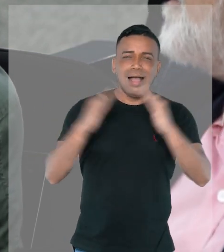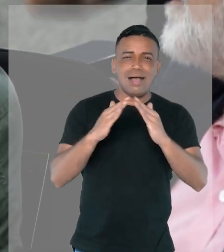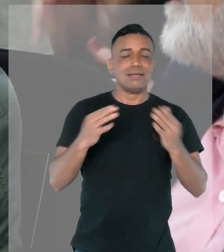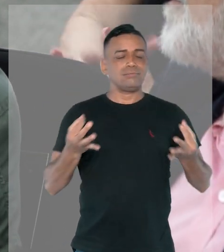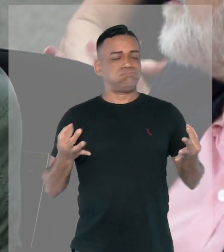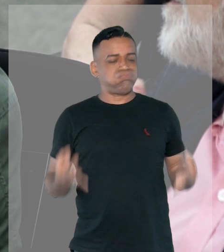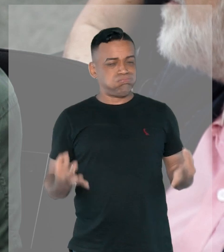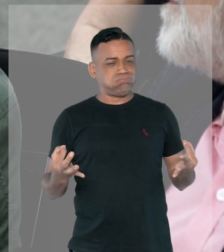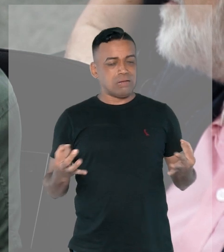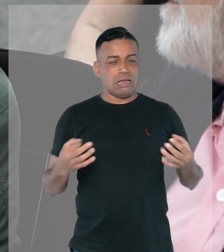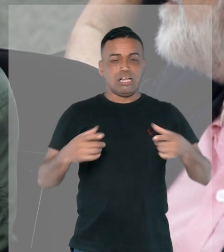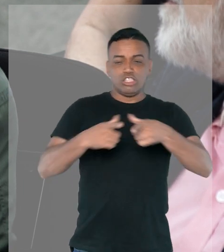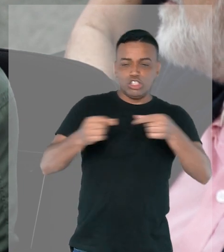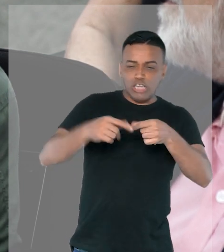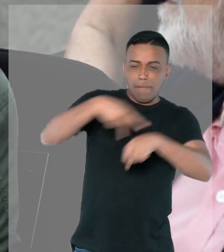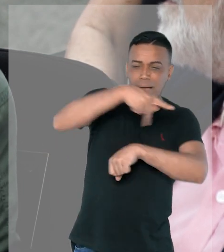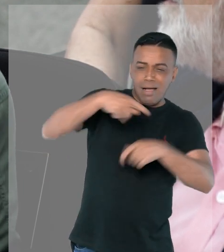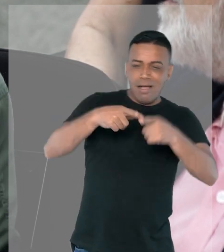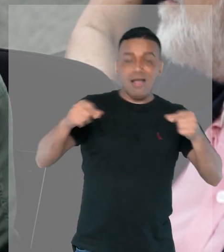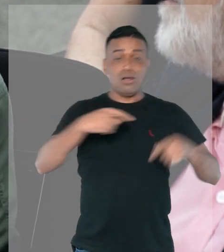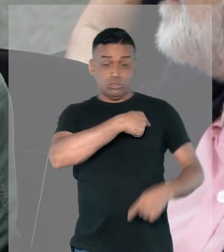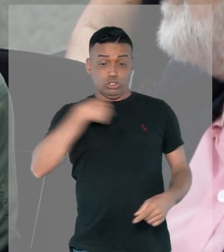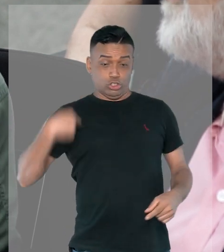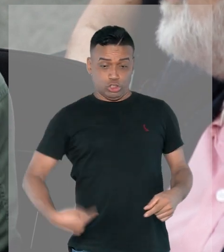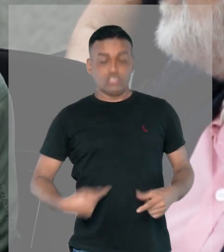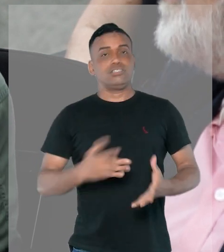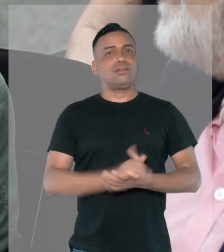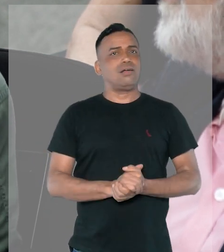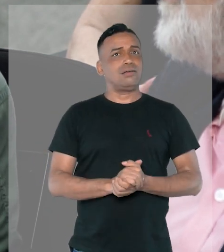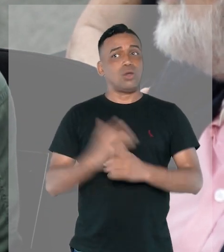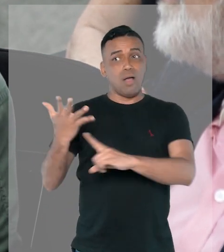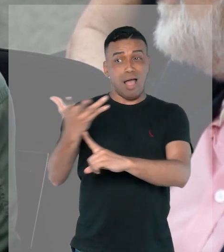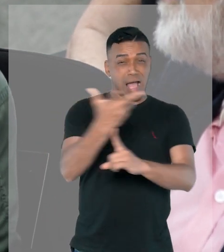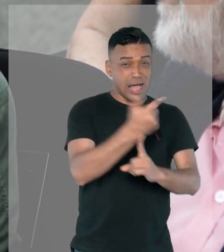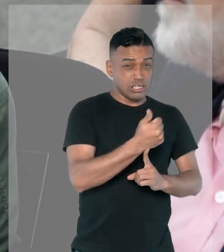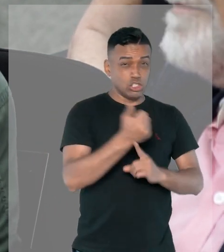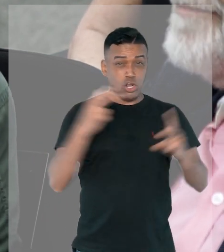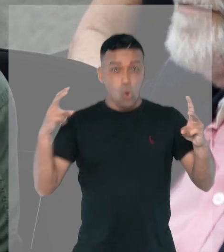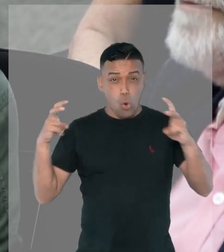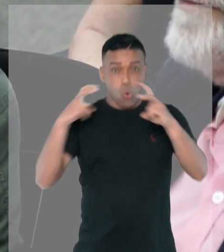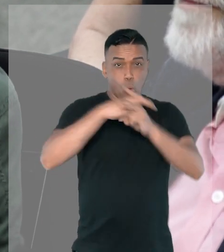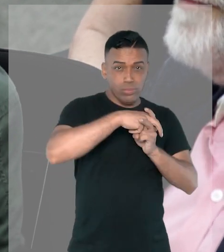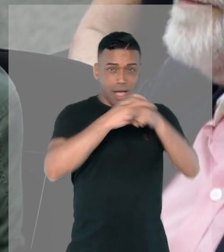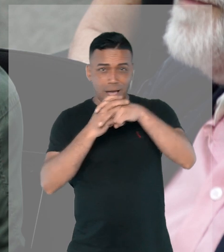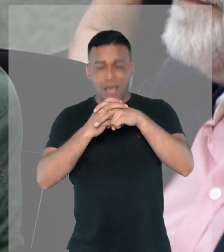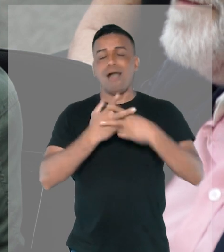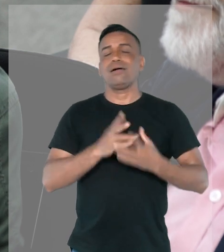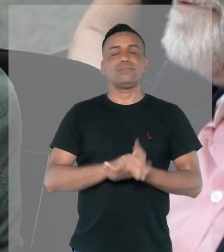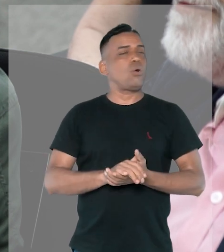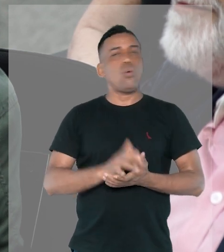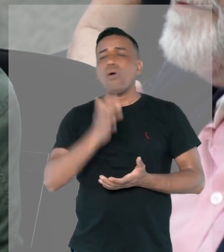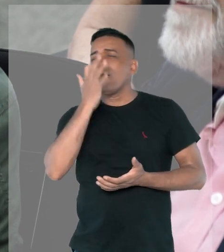no Japão, na China, é comum se aprender a arte marcial, que eu sou um grande admirador da